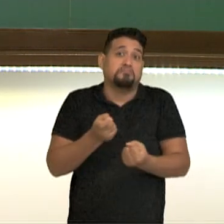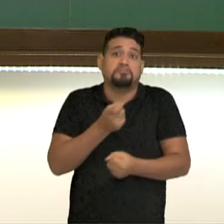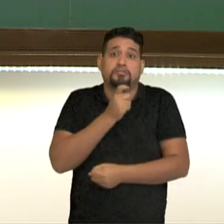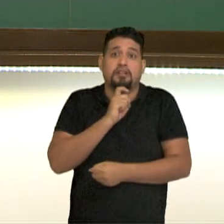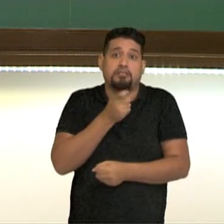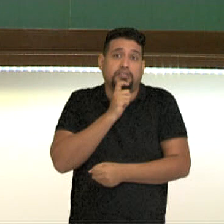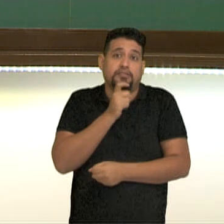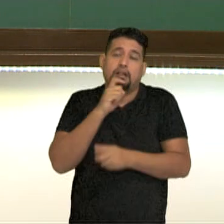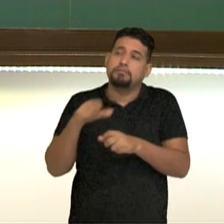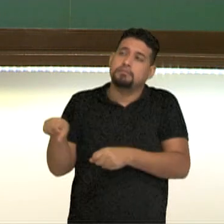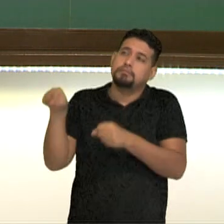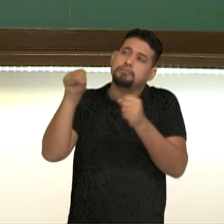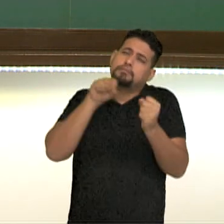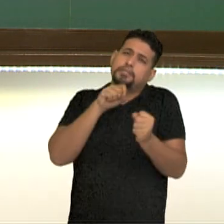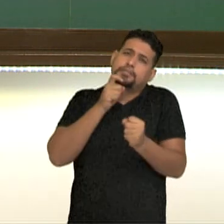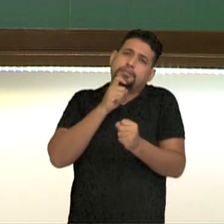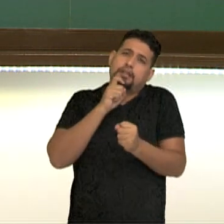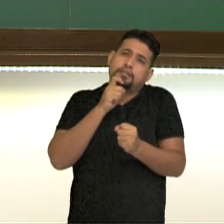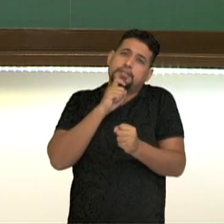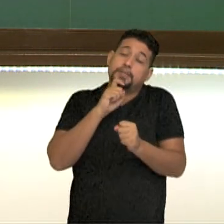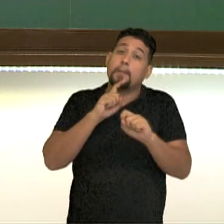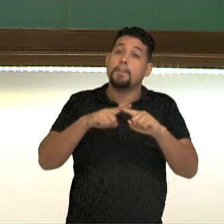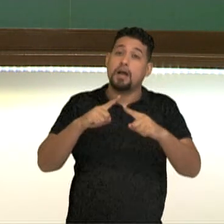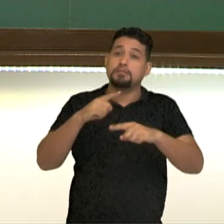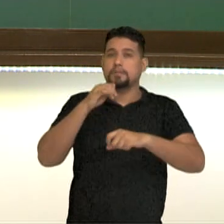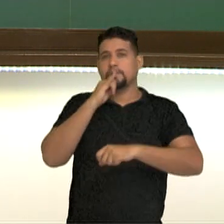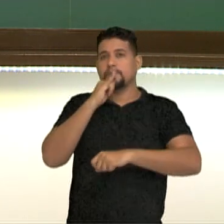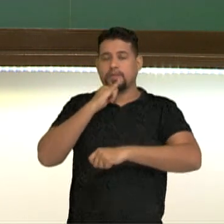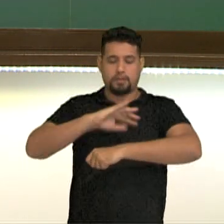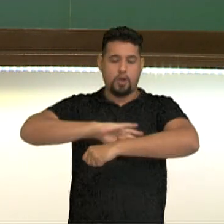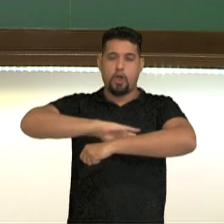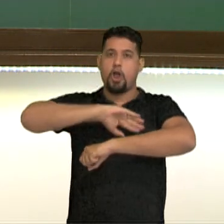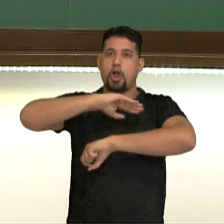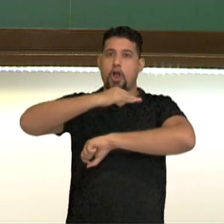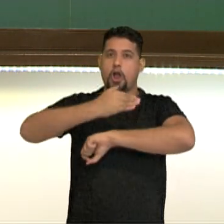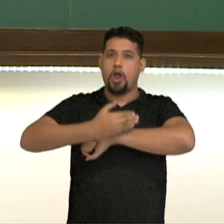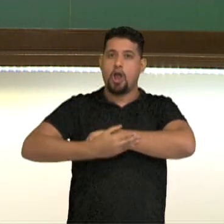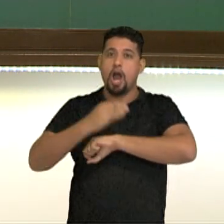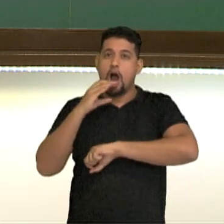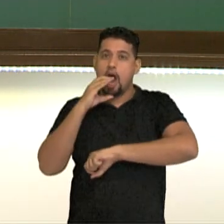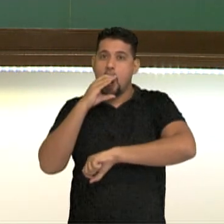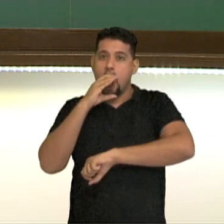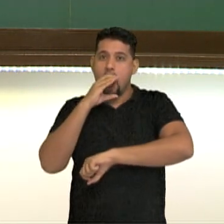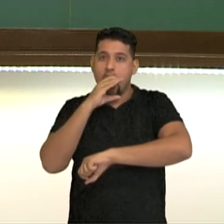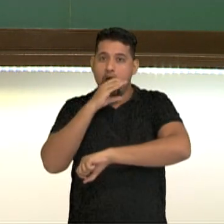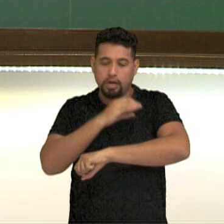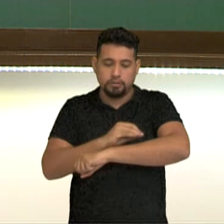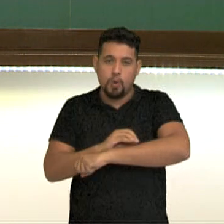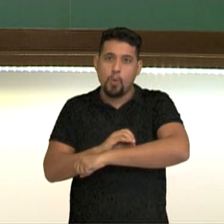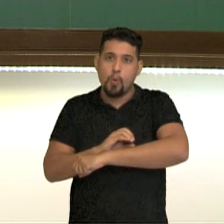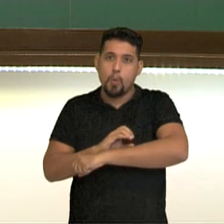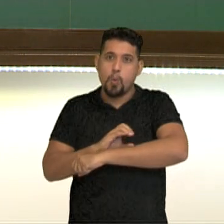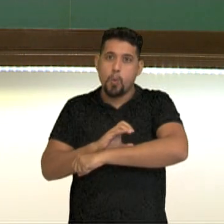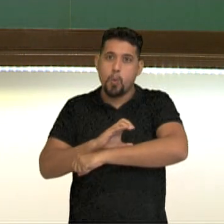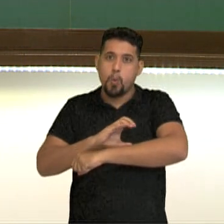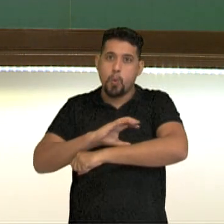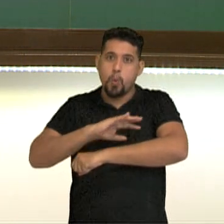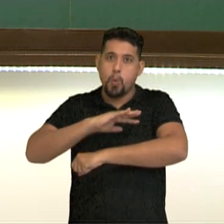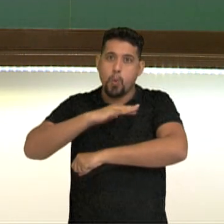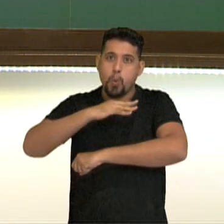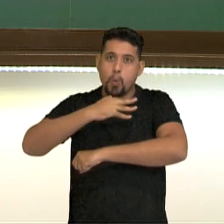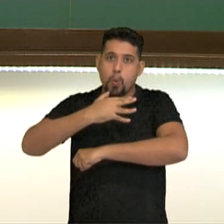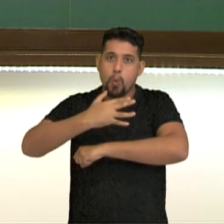Você deita lá, a temperatura dele está baixa. E à medida que você fica deitado, começa a aparecer o calor.